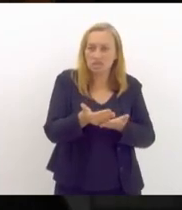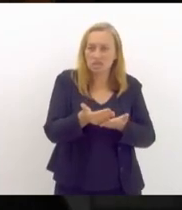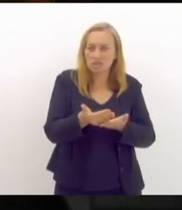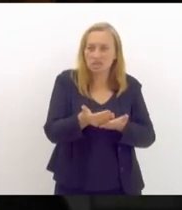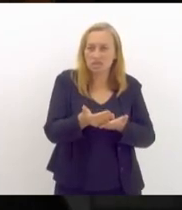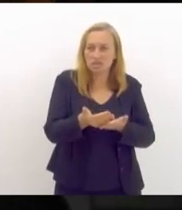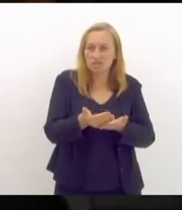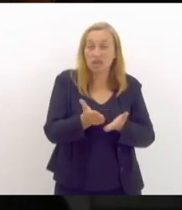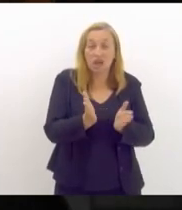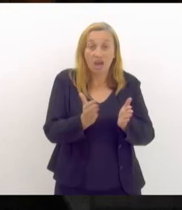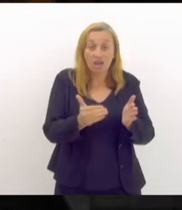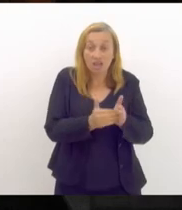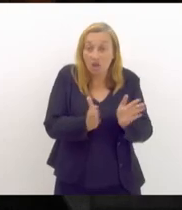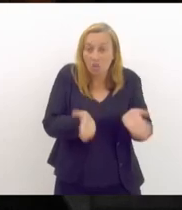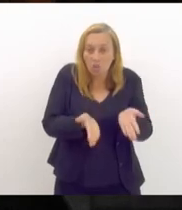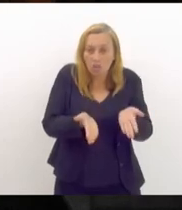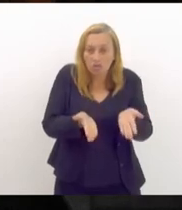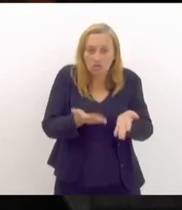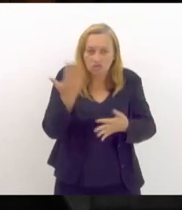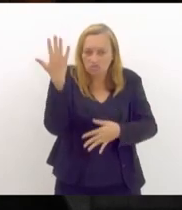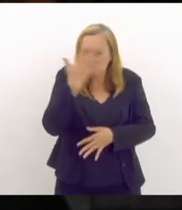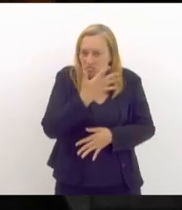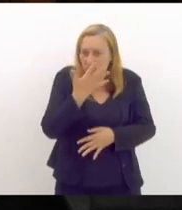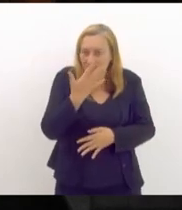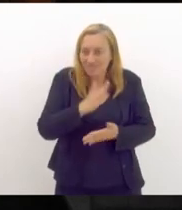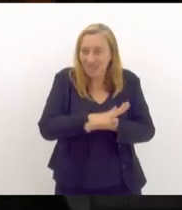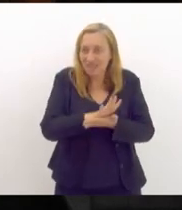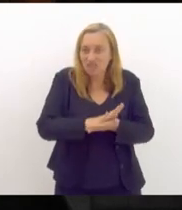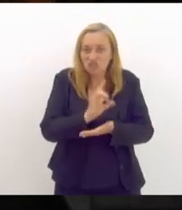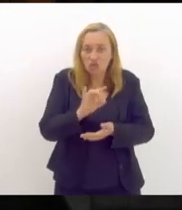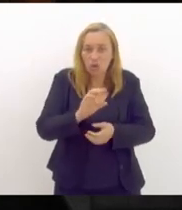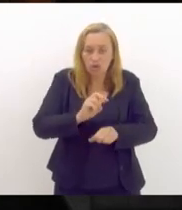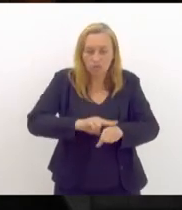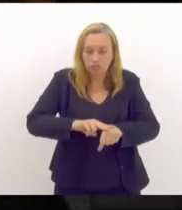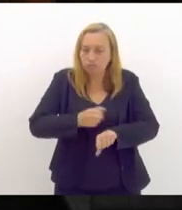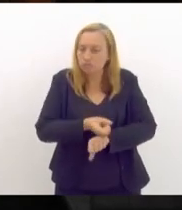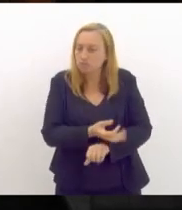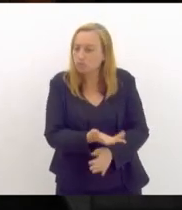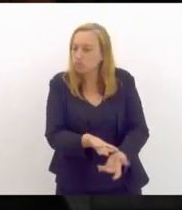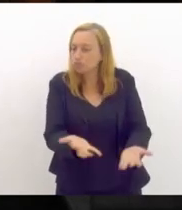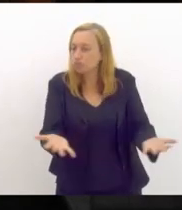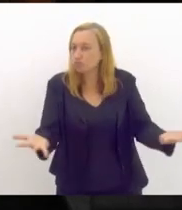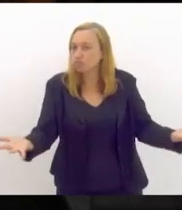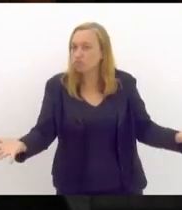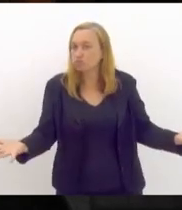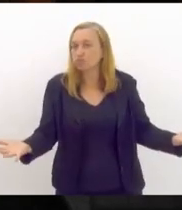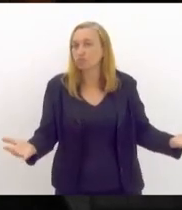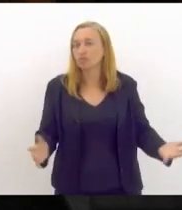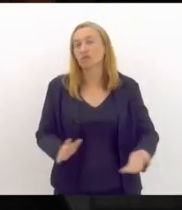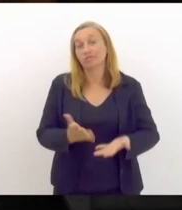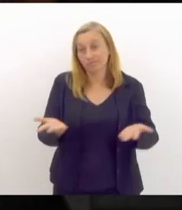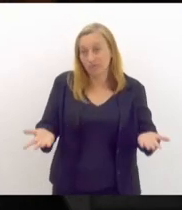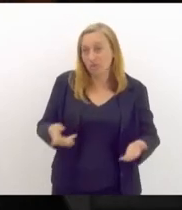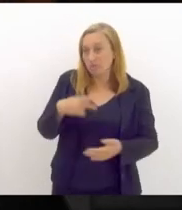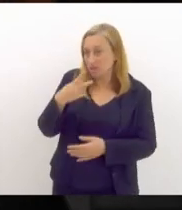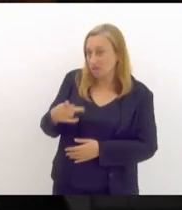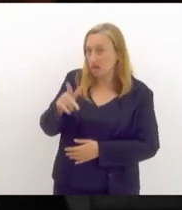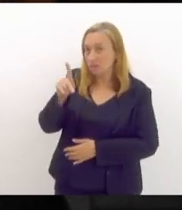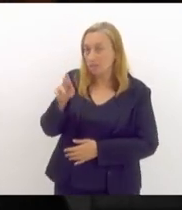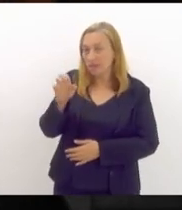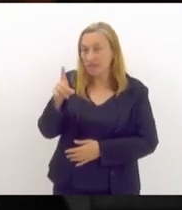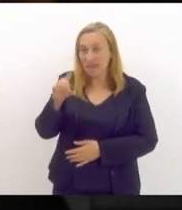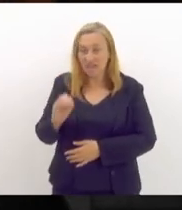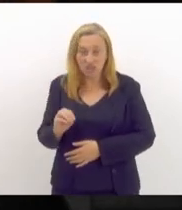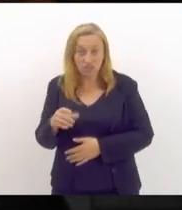até hoje nós vemos um mato cobrir como eles dizem pedaços da nova